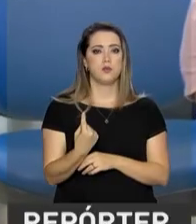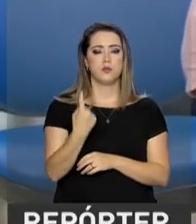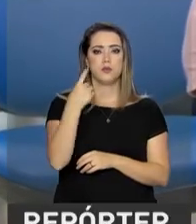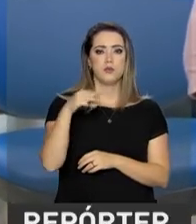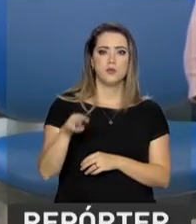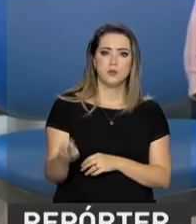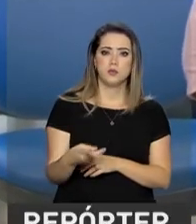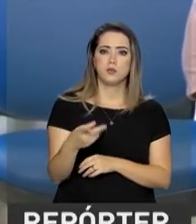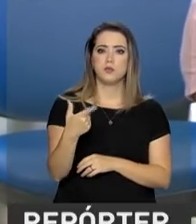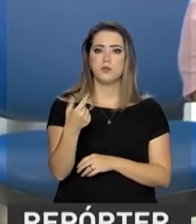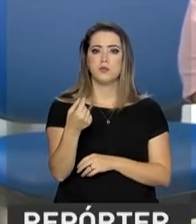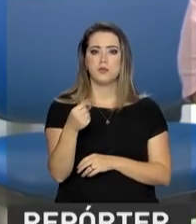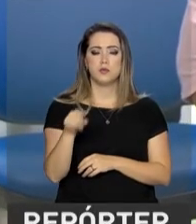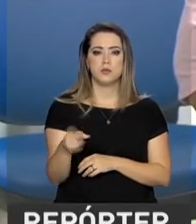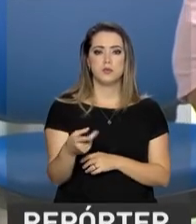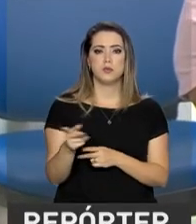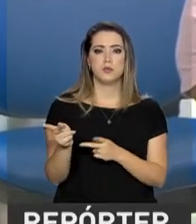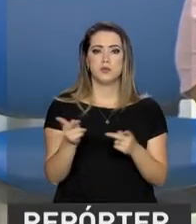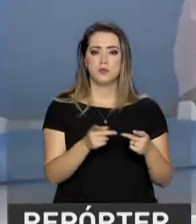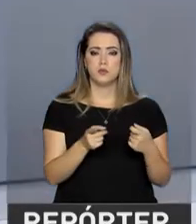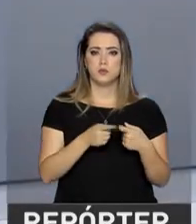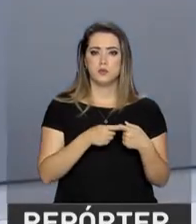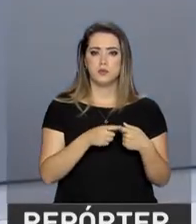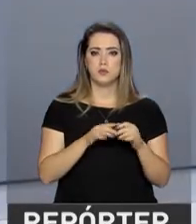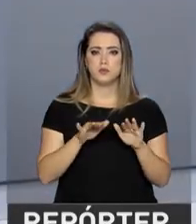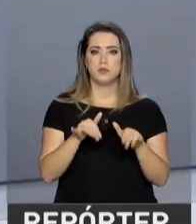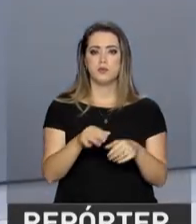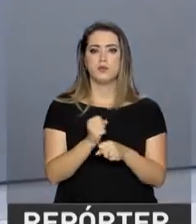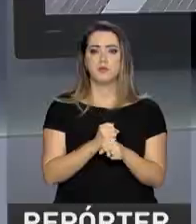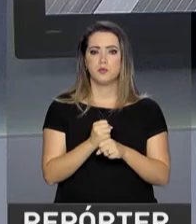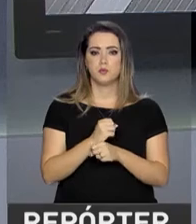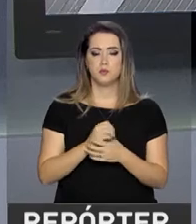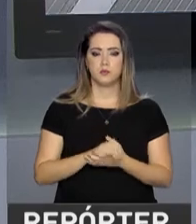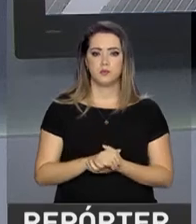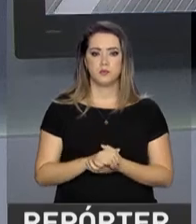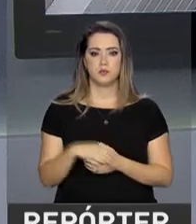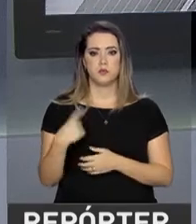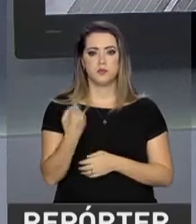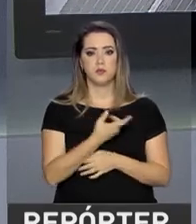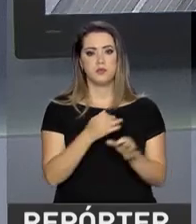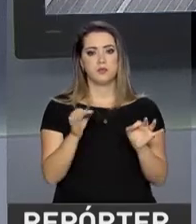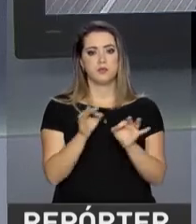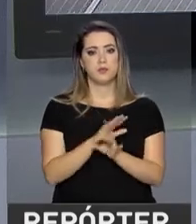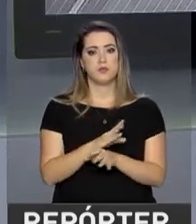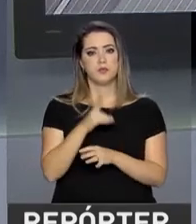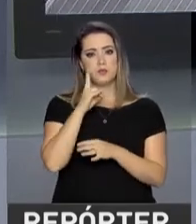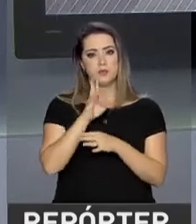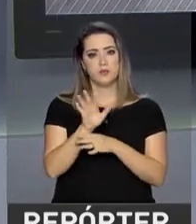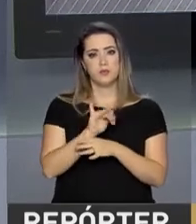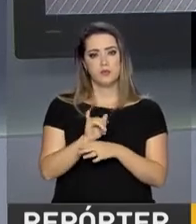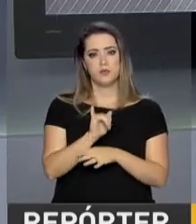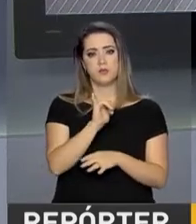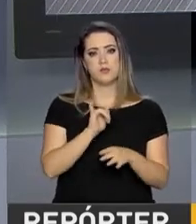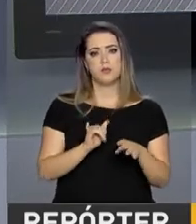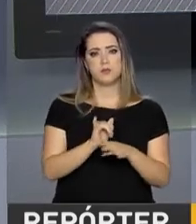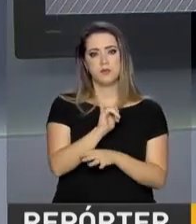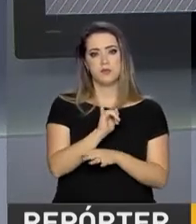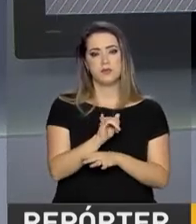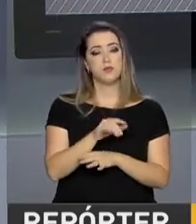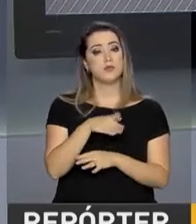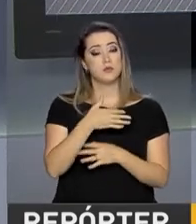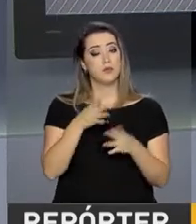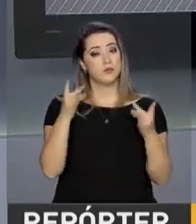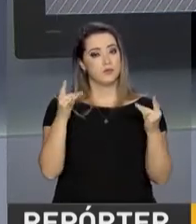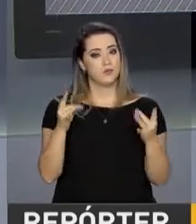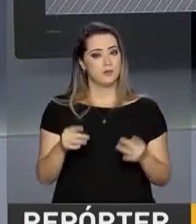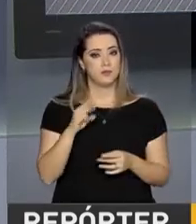200 mil avaliações médicas até o fim deste ano bom nós ficamos por aqui você pode rever as reportagens no